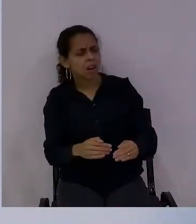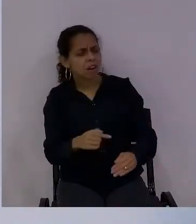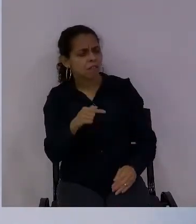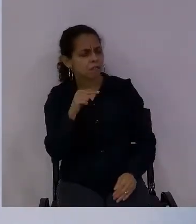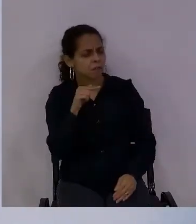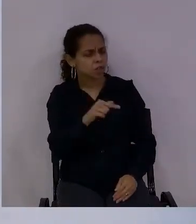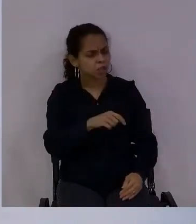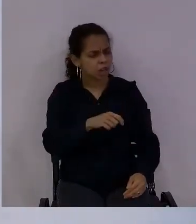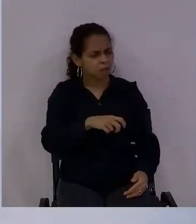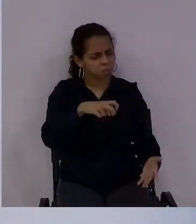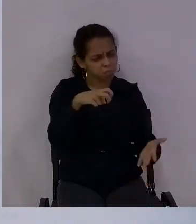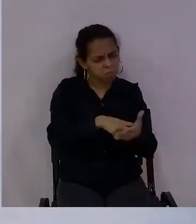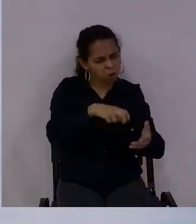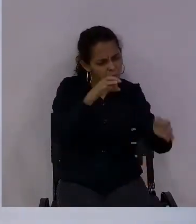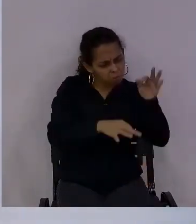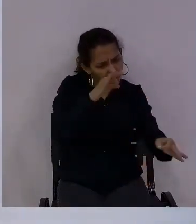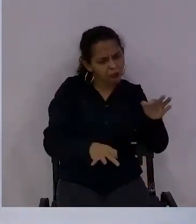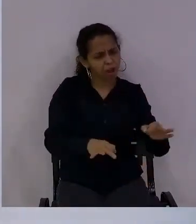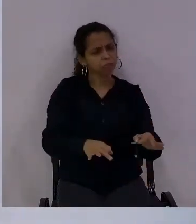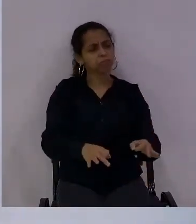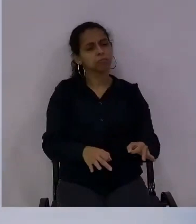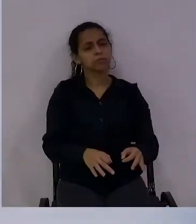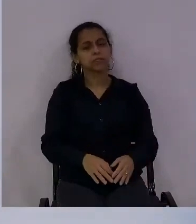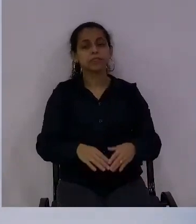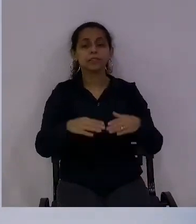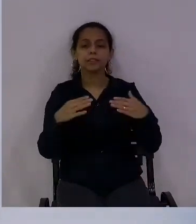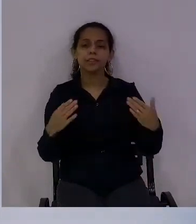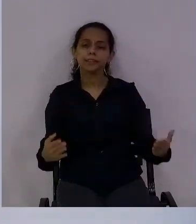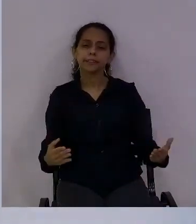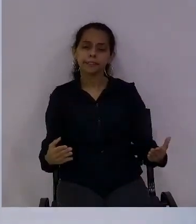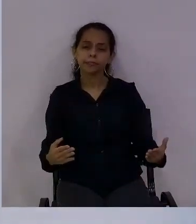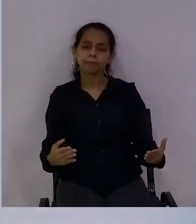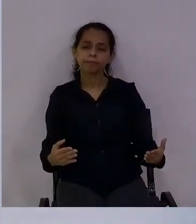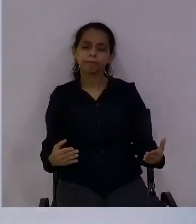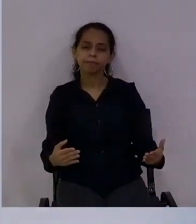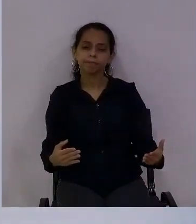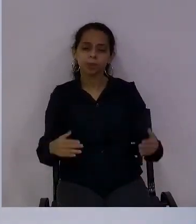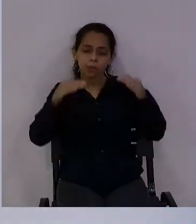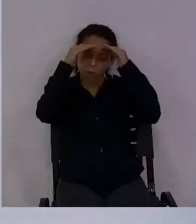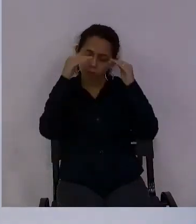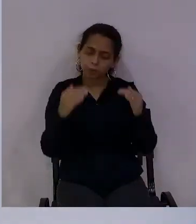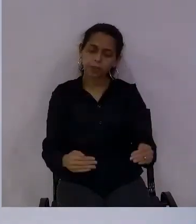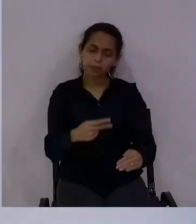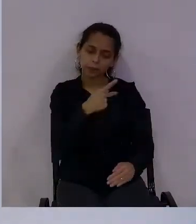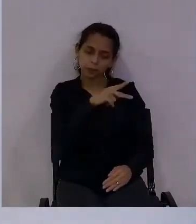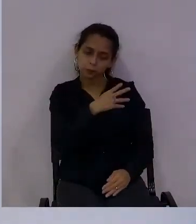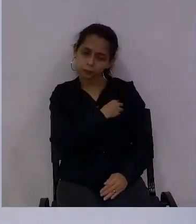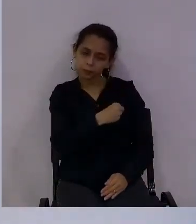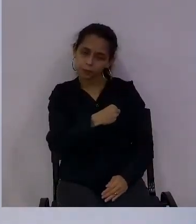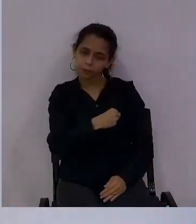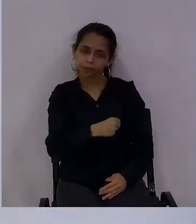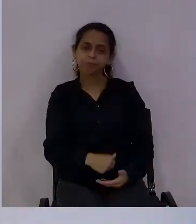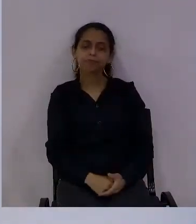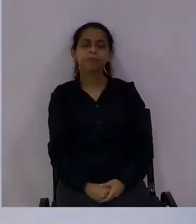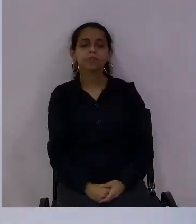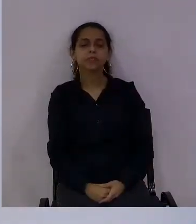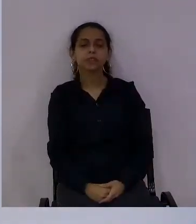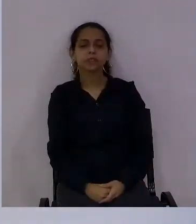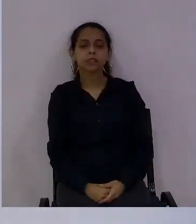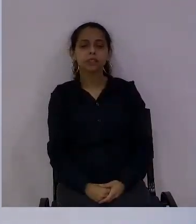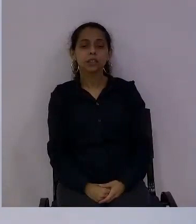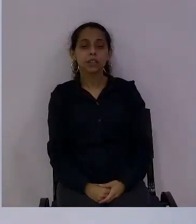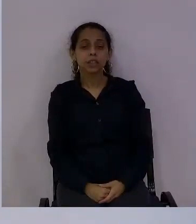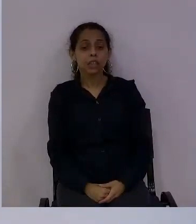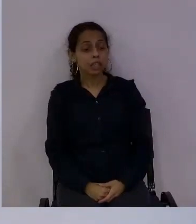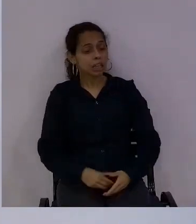Então ele mexe no computador e na hora de receber a disciplina, alguém toma o lugar dele, recebe